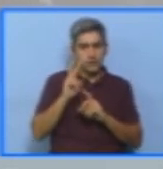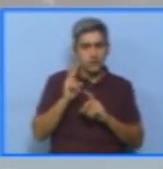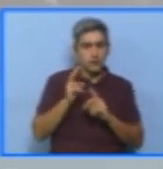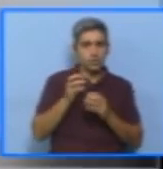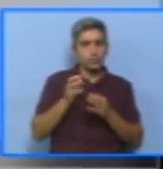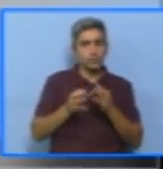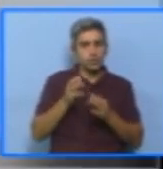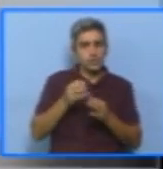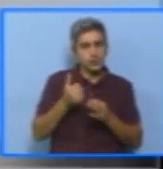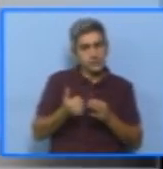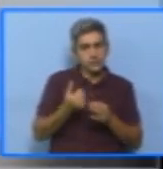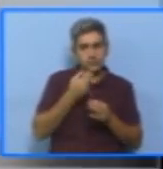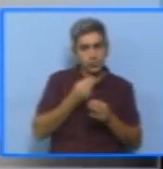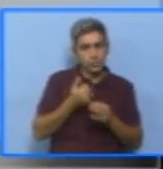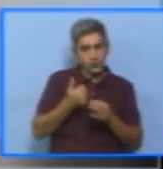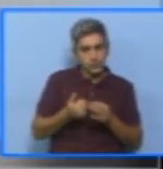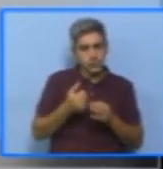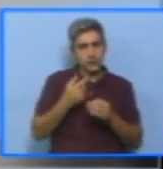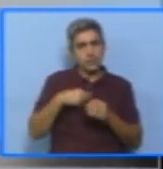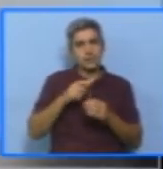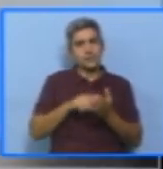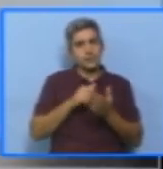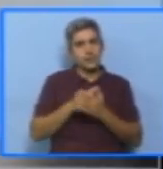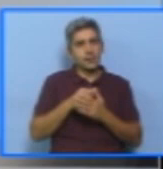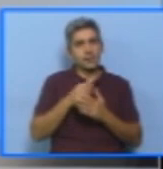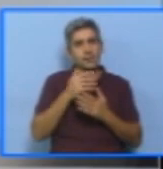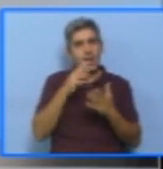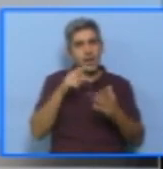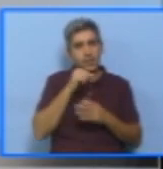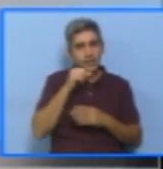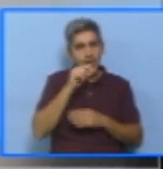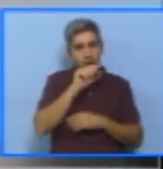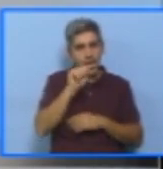questão da justiça. Que nós temos sempre a tentação, e ela está